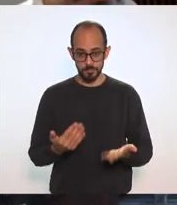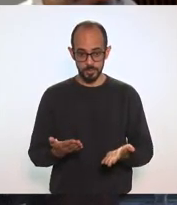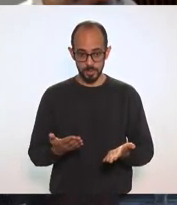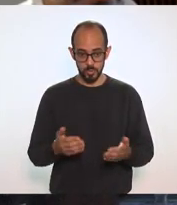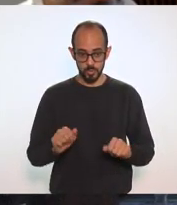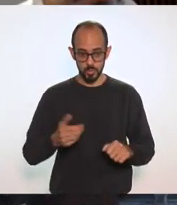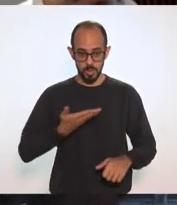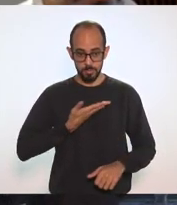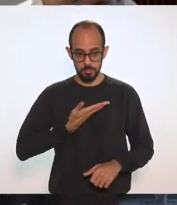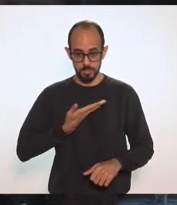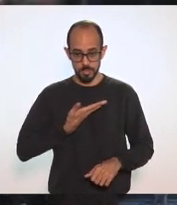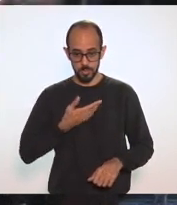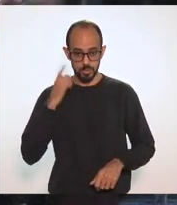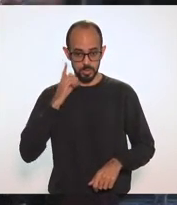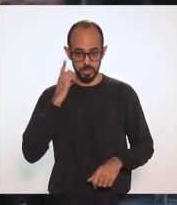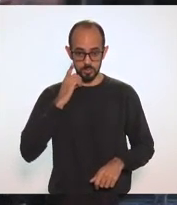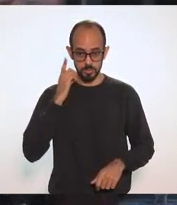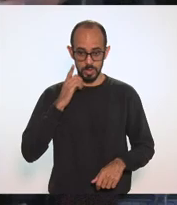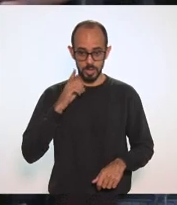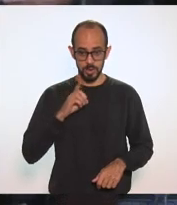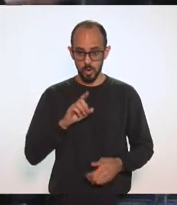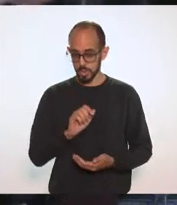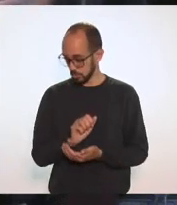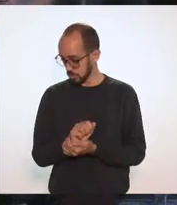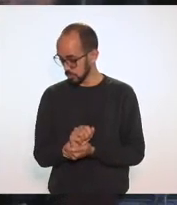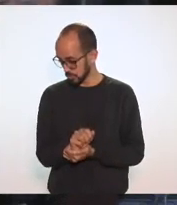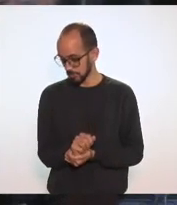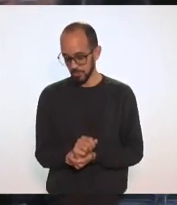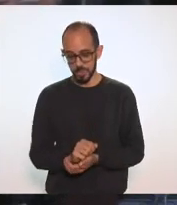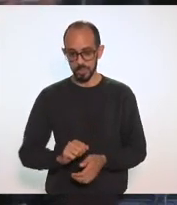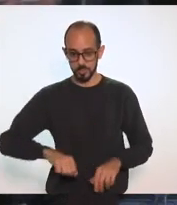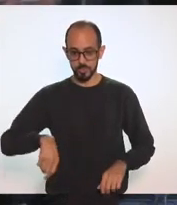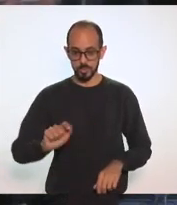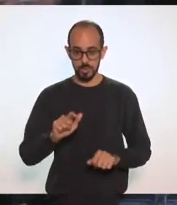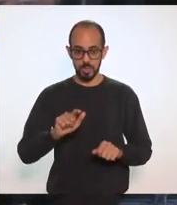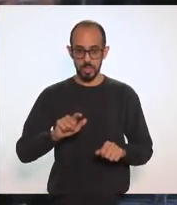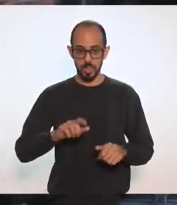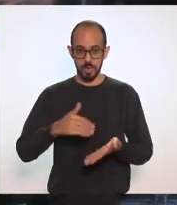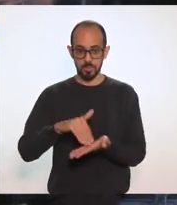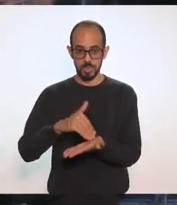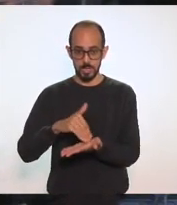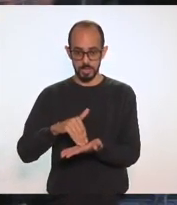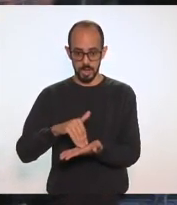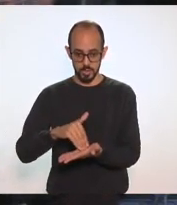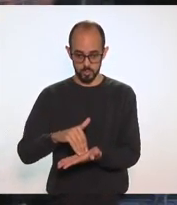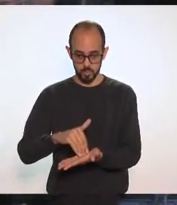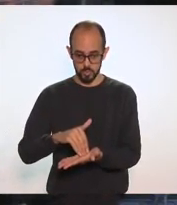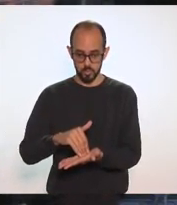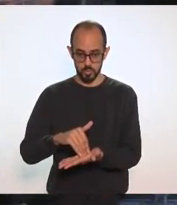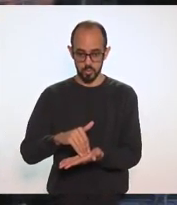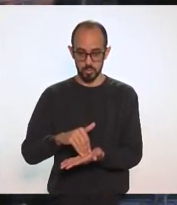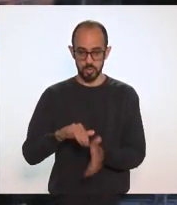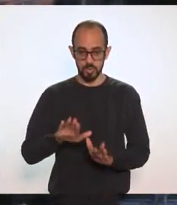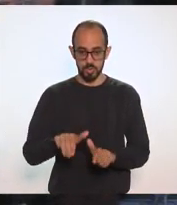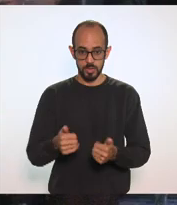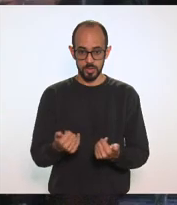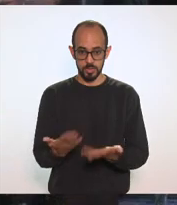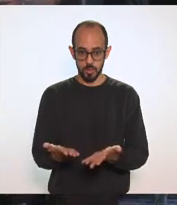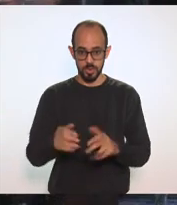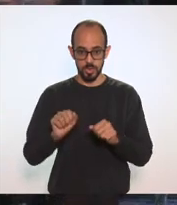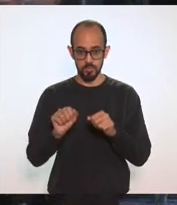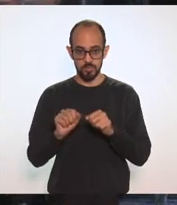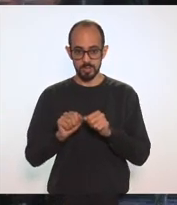deputado Gustavo Tutuca e, como diz o deputado Luiz, dublê de secretário. Ele trazia uma